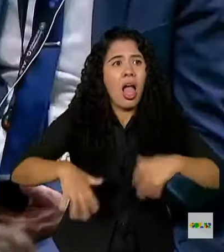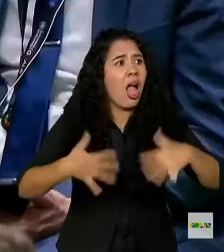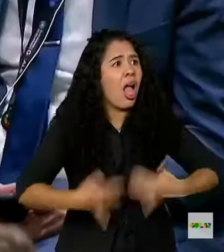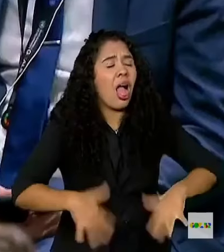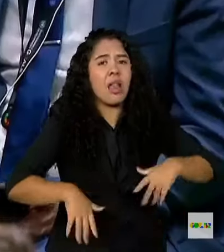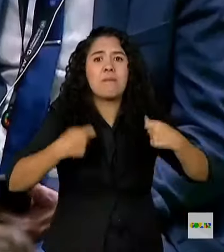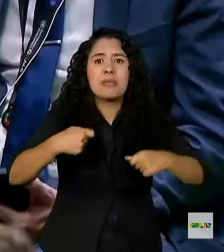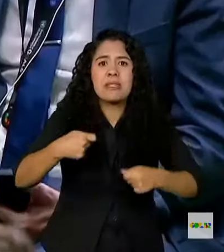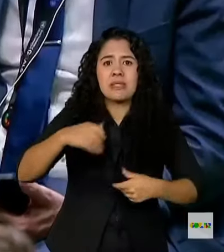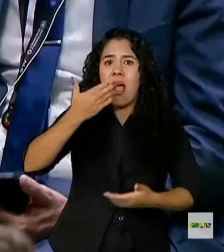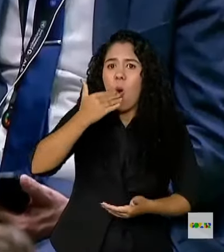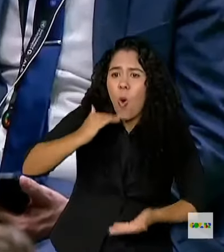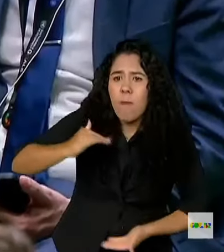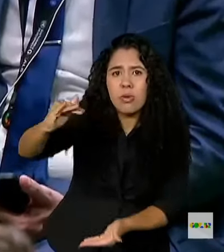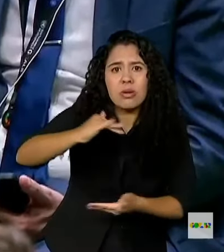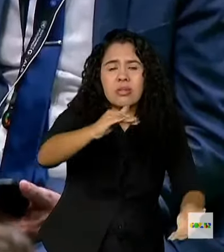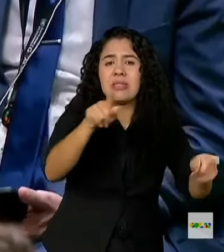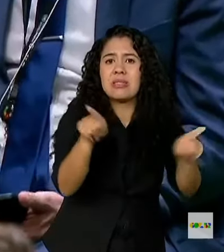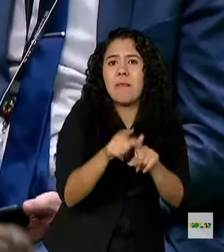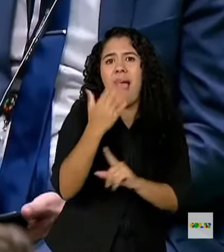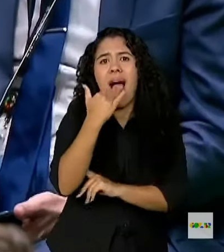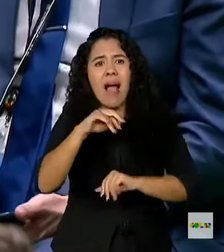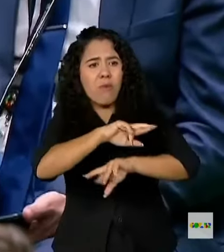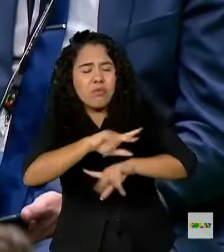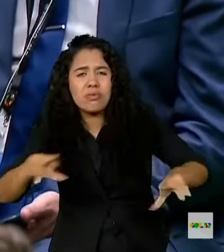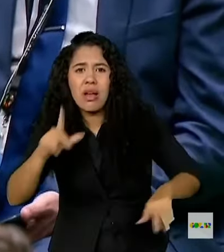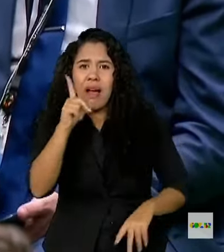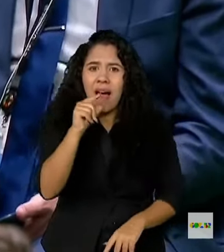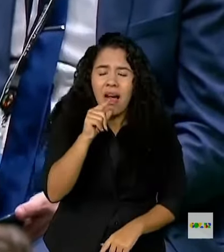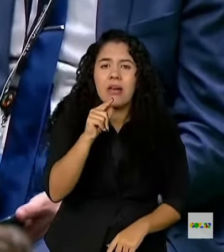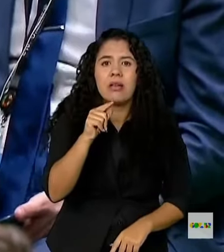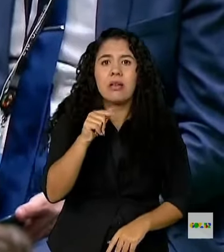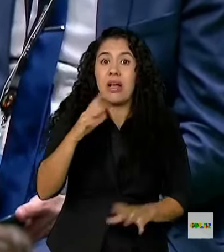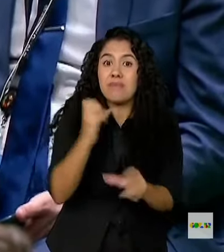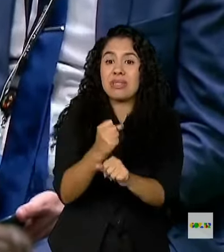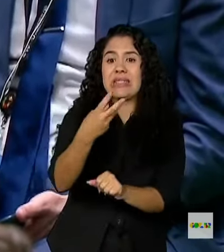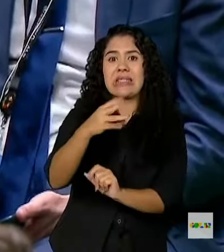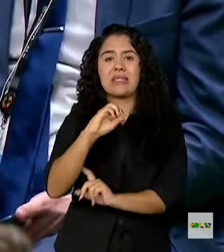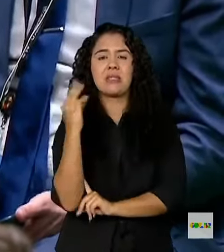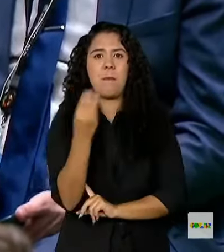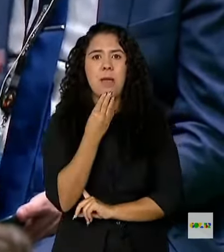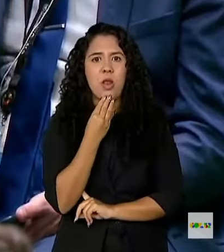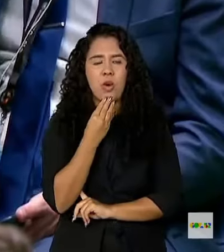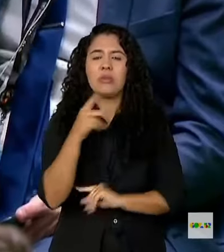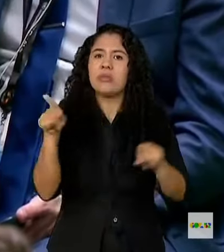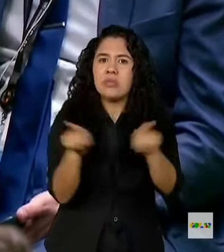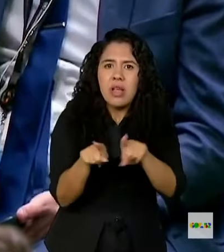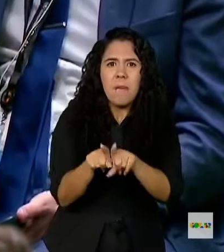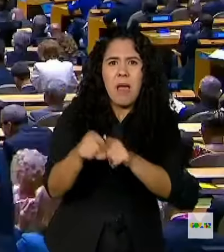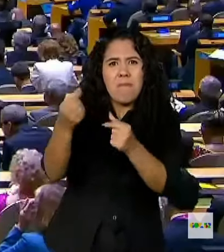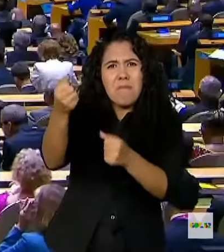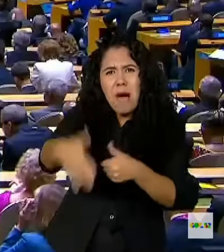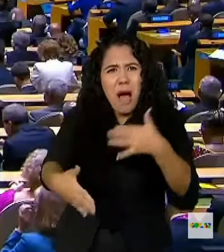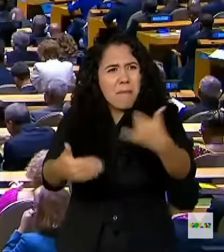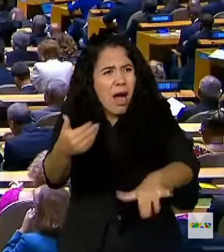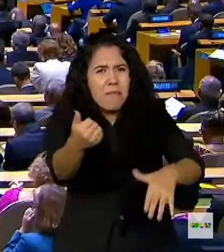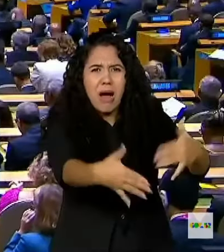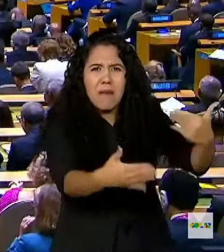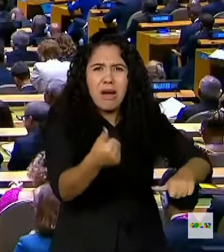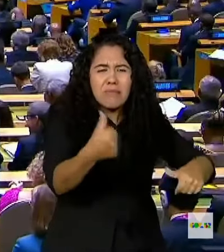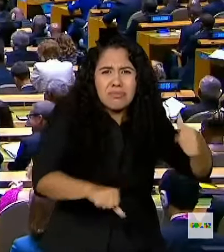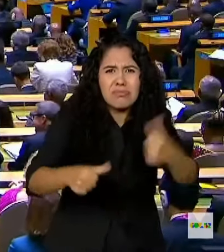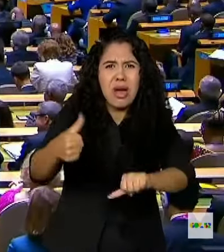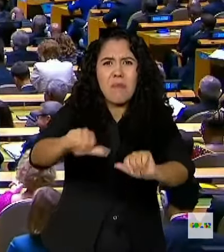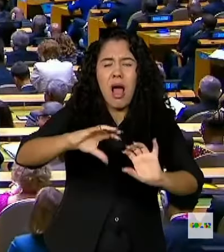a 300 milhões de pessoas. Em tempos de crescente polarização, expressões como